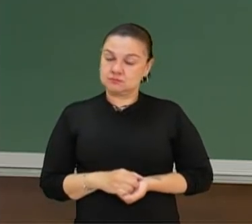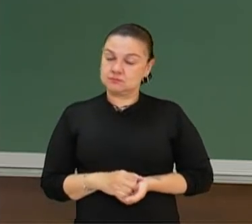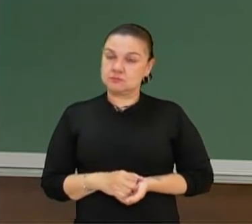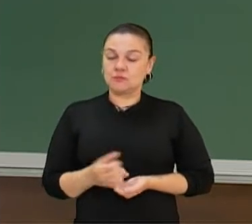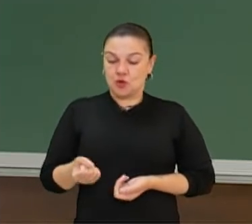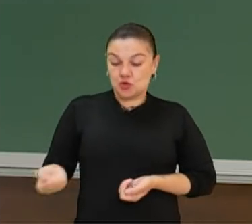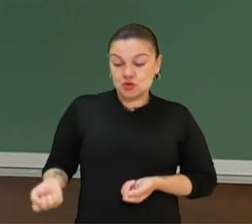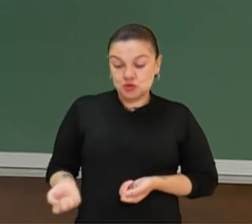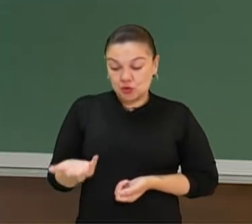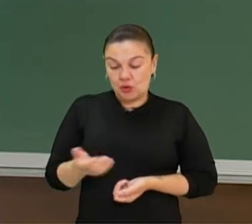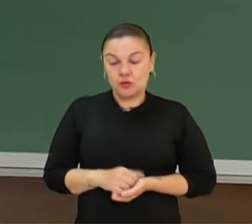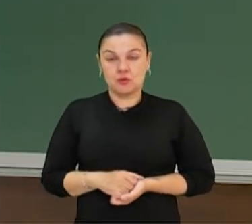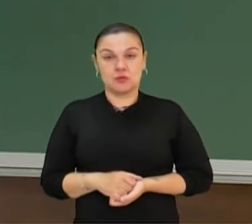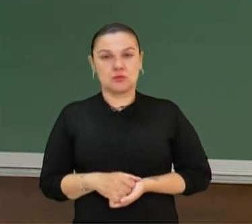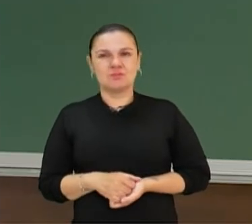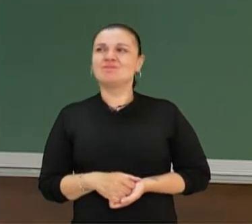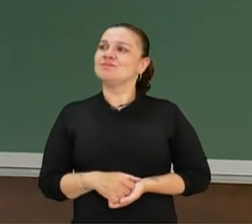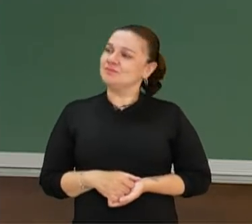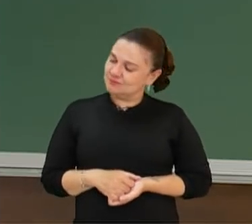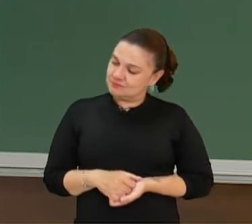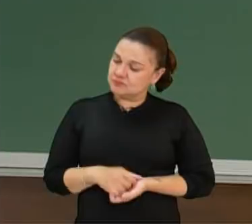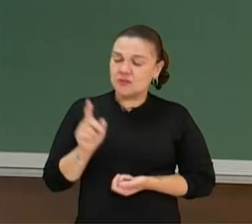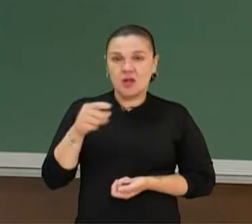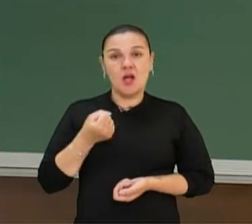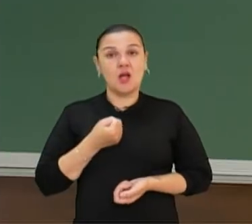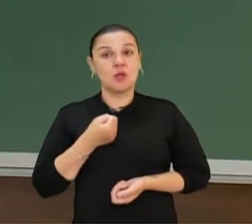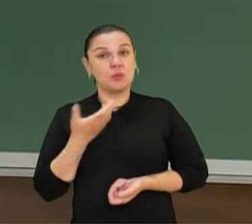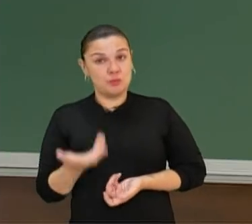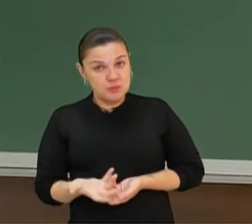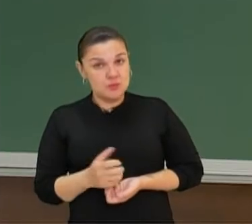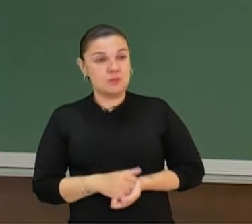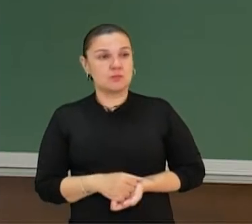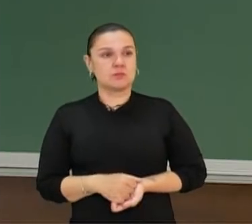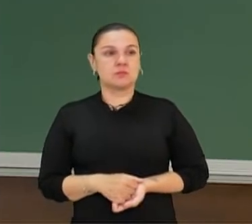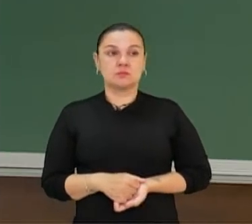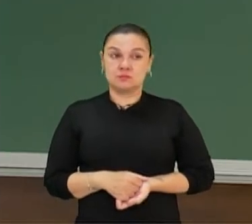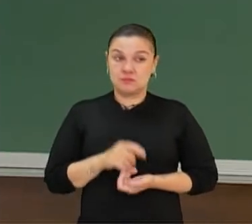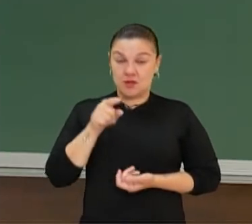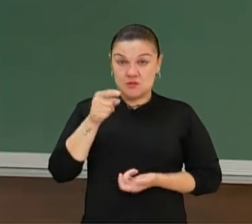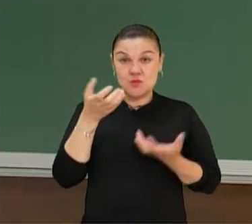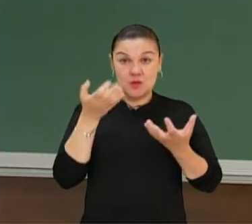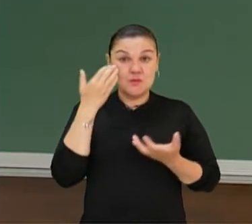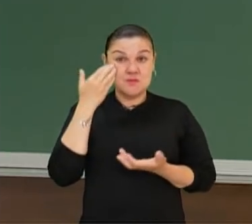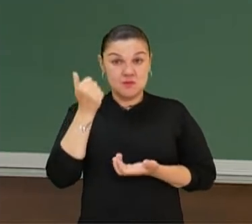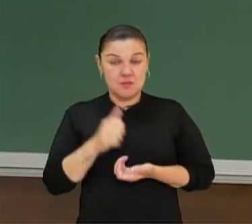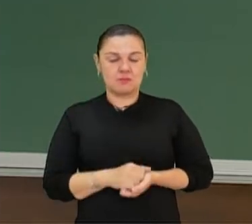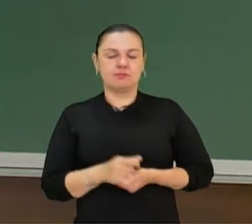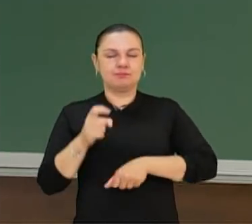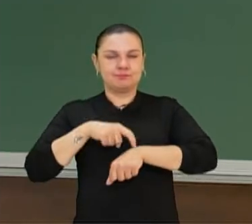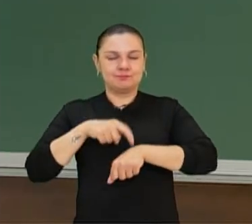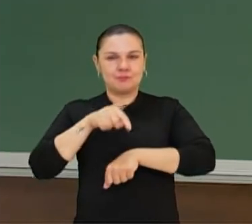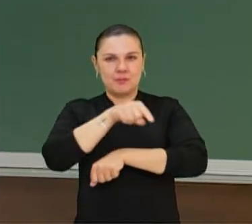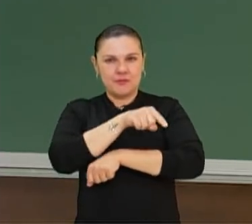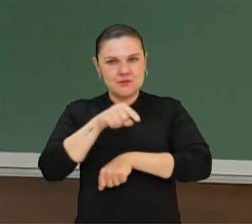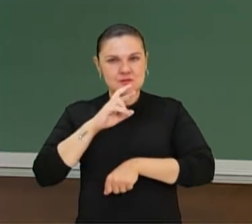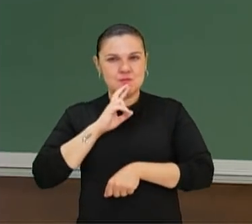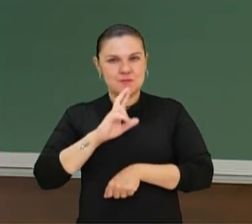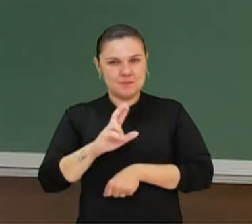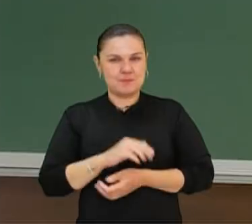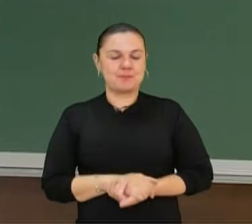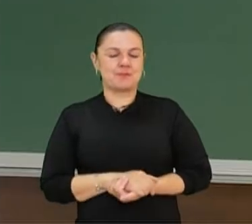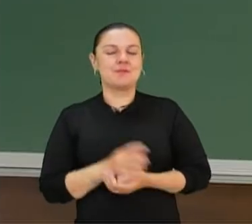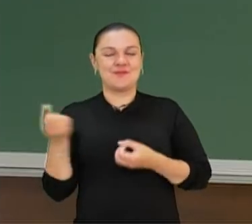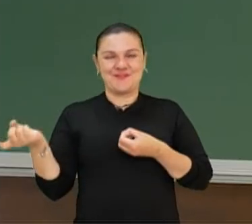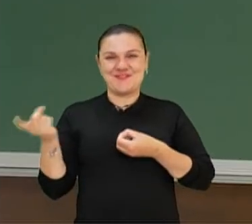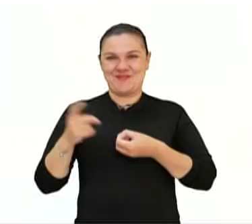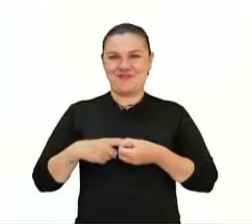exemplo, eu jogo o dado, olho lá em cima. Saiu tal número, né? É isso que eu quero saber. Eu vou dar um tempinho para vocês